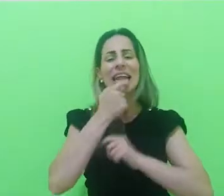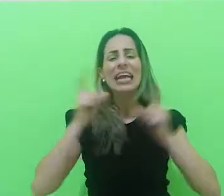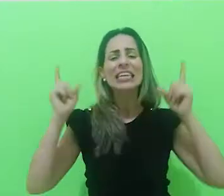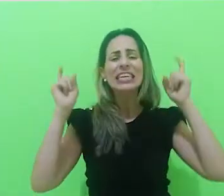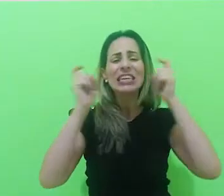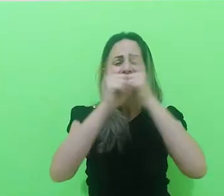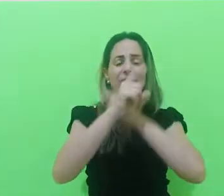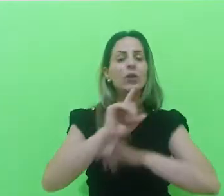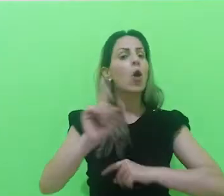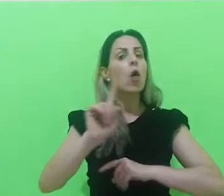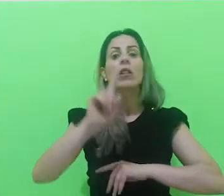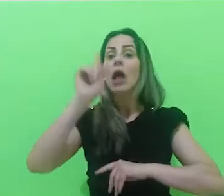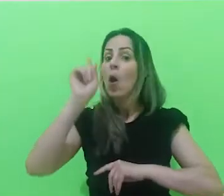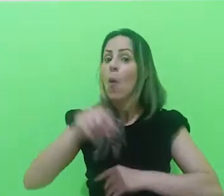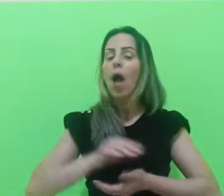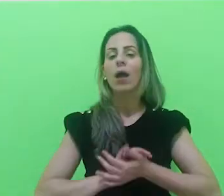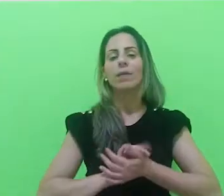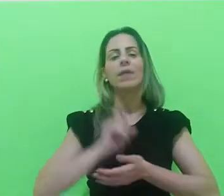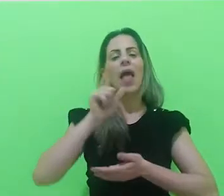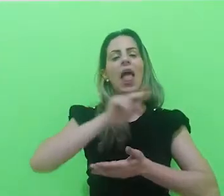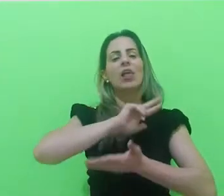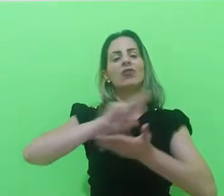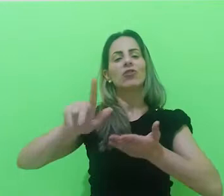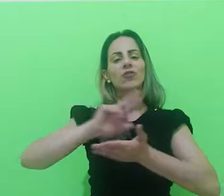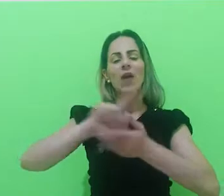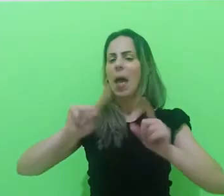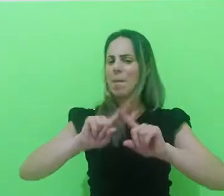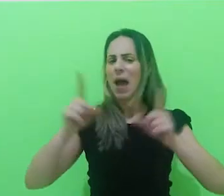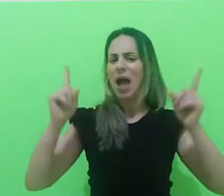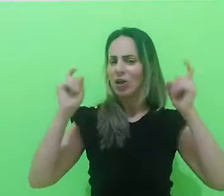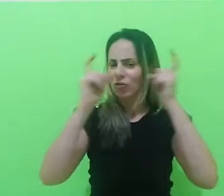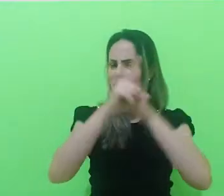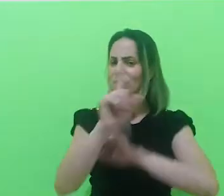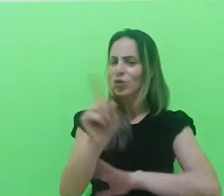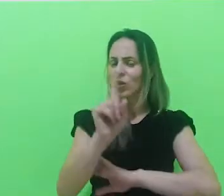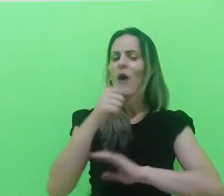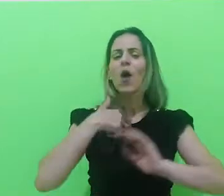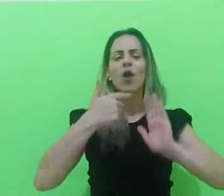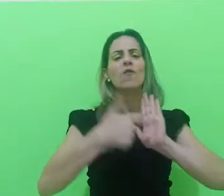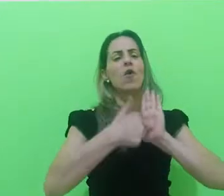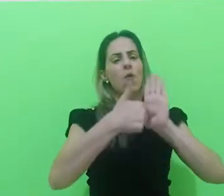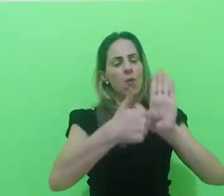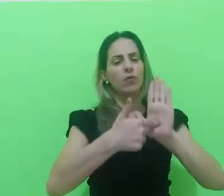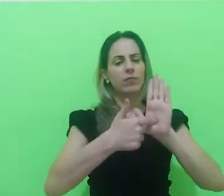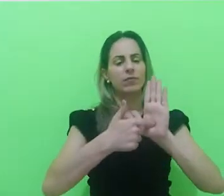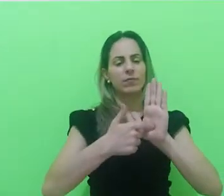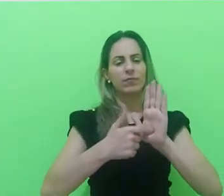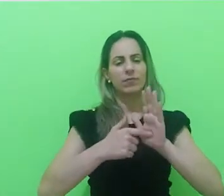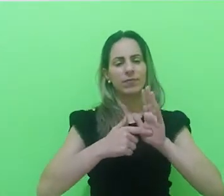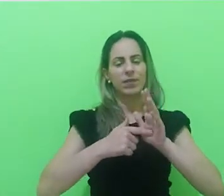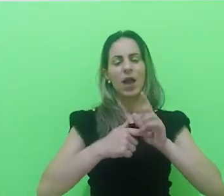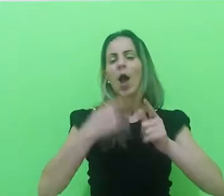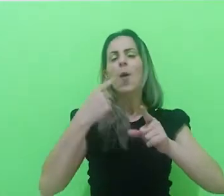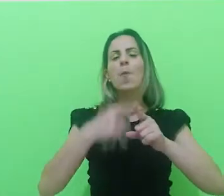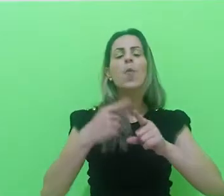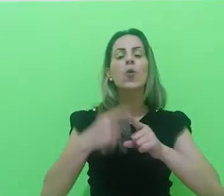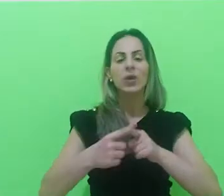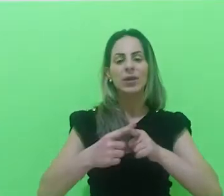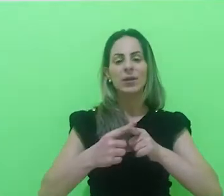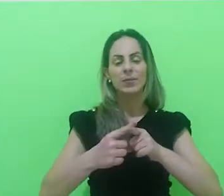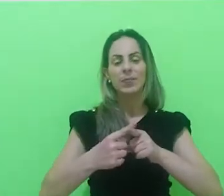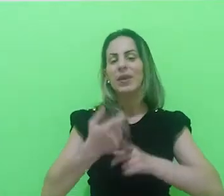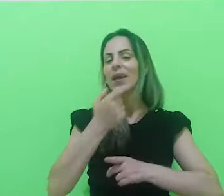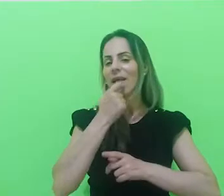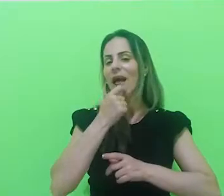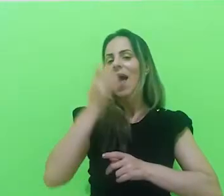difícil. Não é. Ele é diferente, mas ele não é difícil. E eu vou mostrar para você aqui alguns pontos do porquê ele pode ser